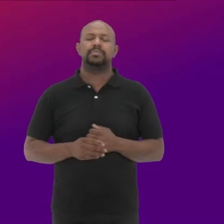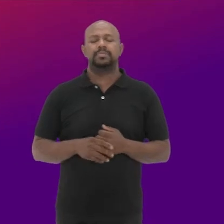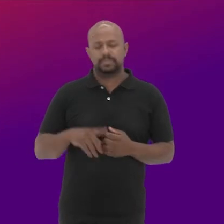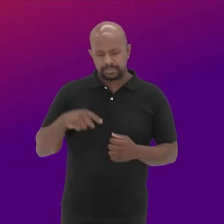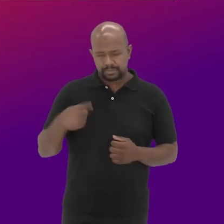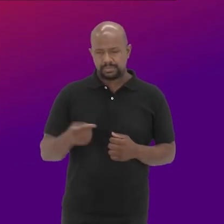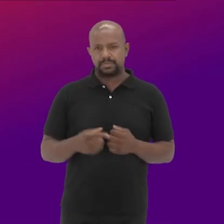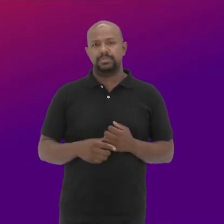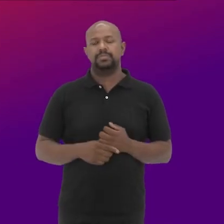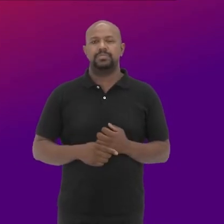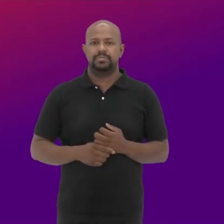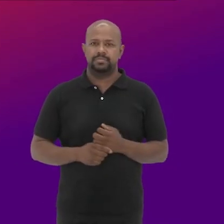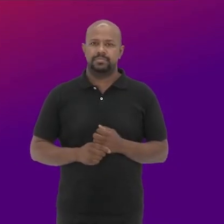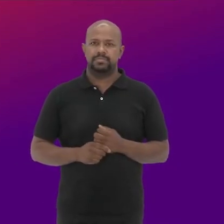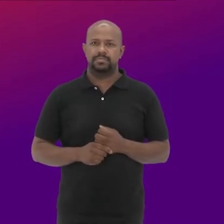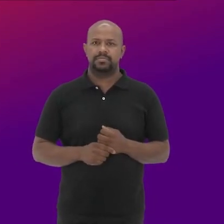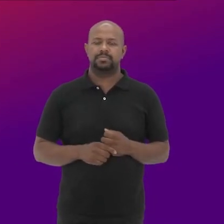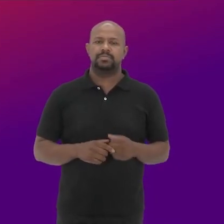Pode passar, por favor.